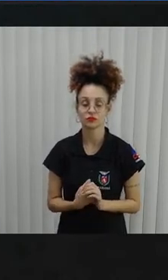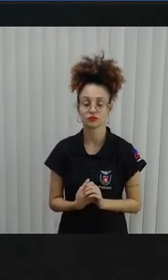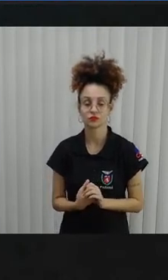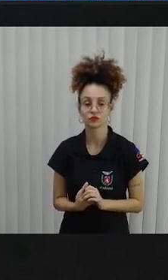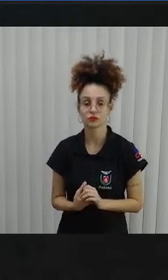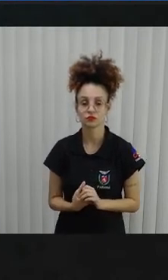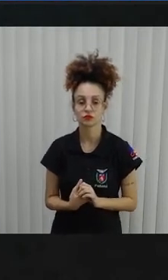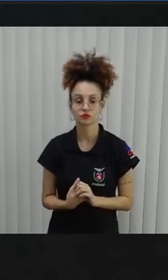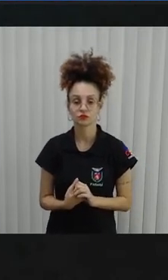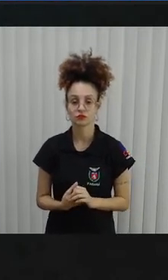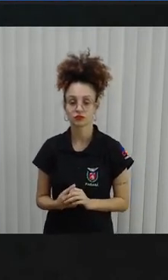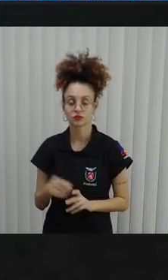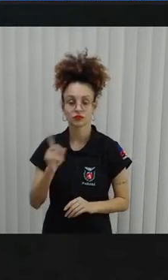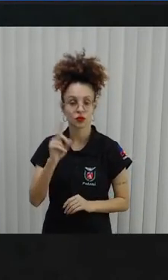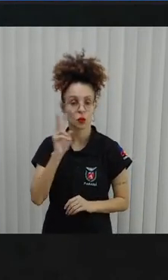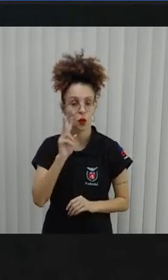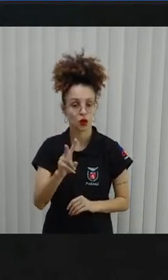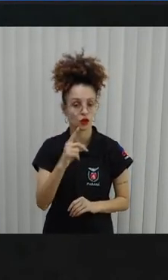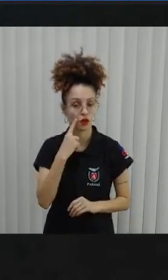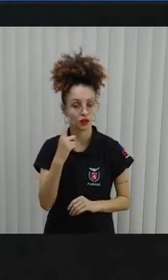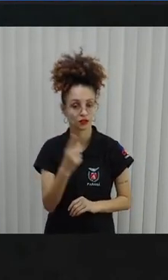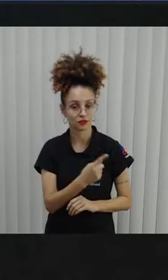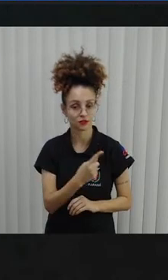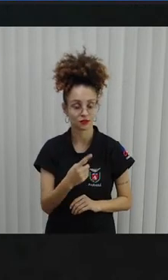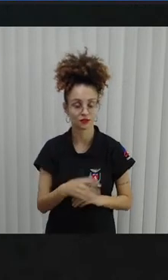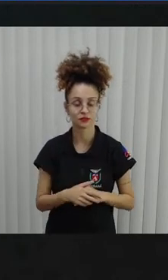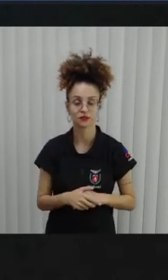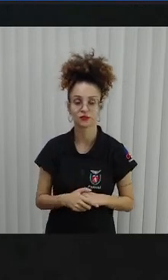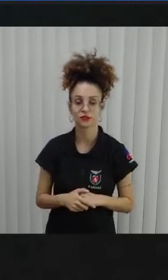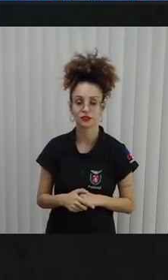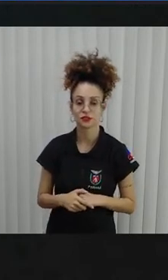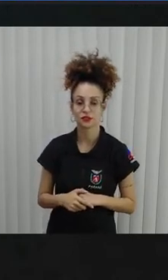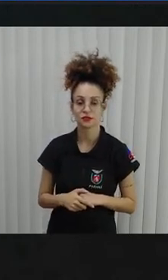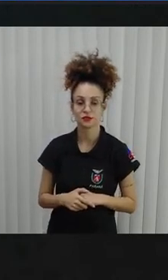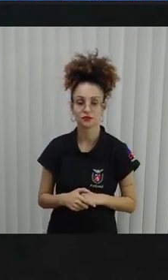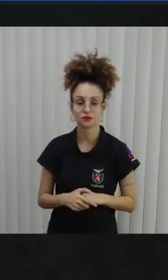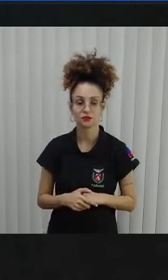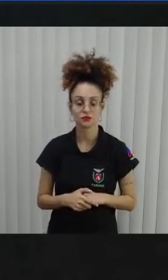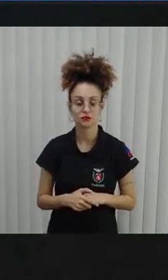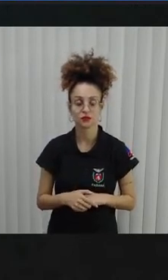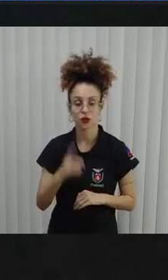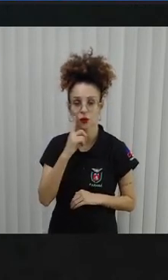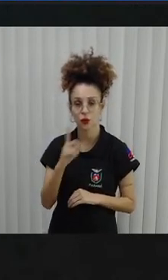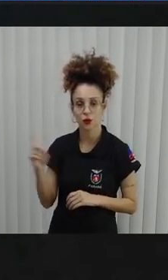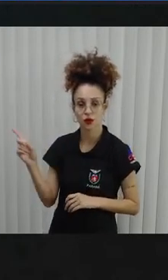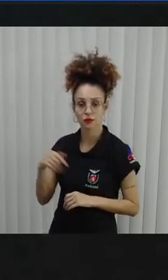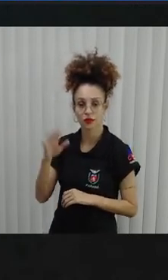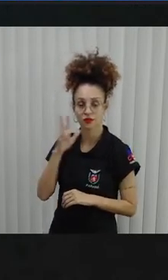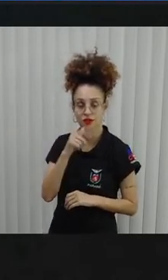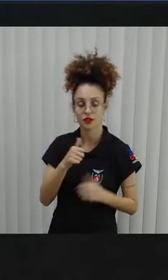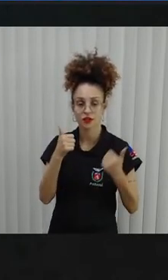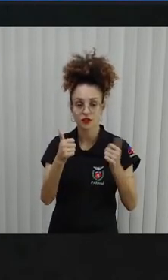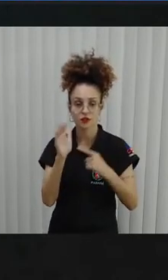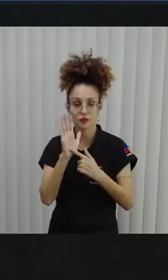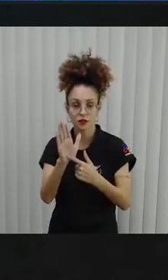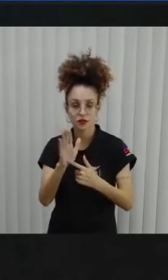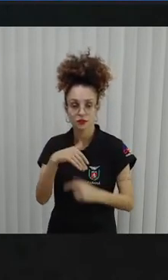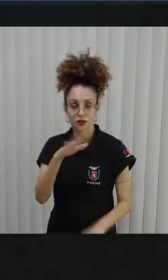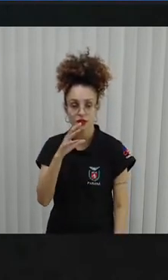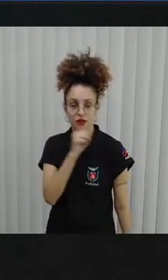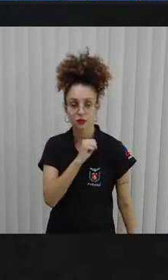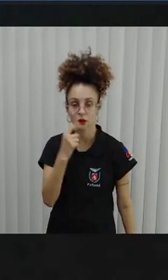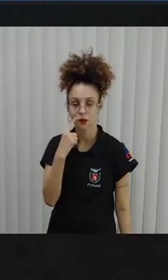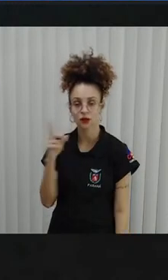Não morre, Guilherme, não morre. O pessoal quer ver a nuvem. Aí a nuvem saiu, apareceu uma outra nuvem ali, um pouquinho mais devagar. Beleza, vamos ver se aparece uma nuvem mais rapidinha.